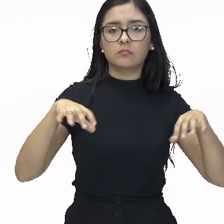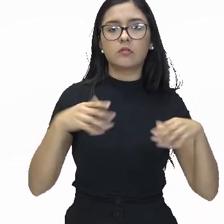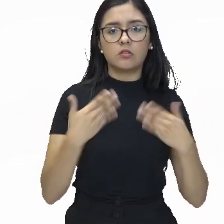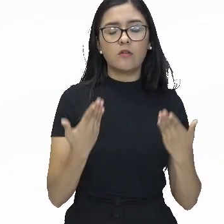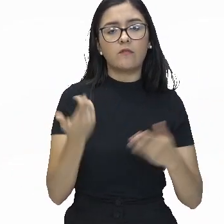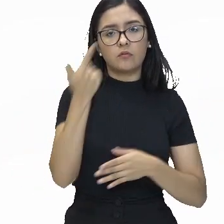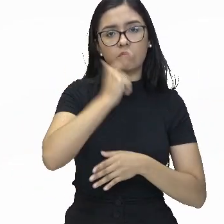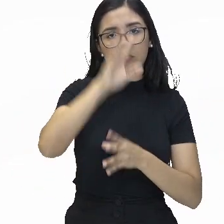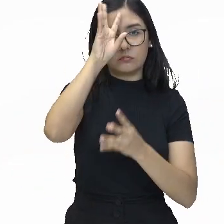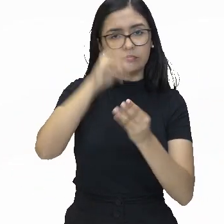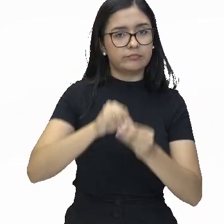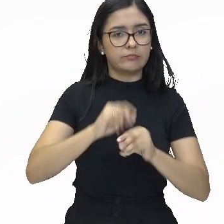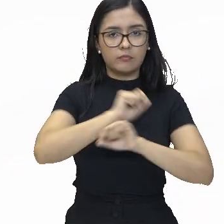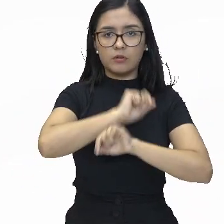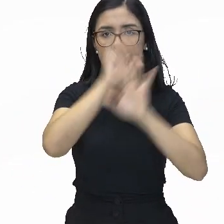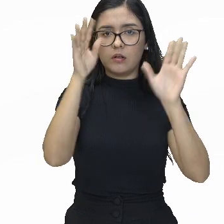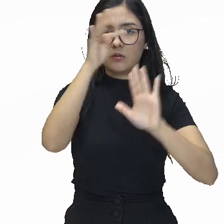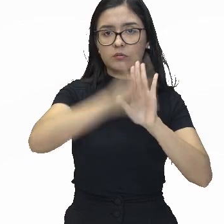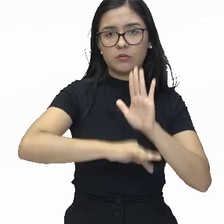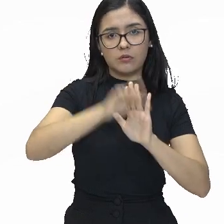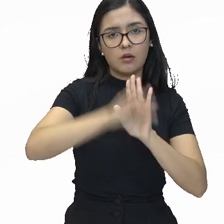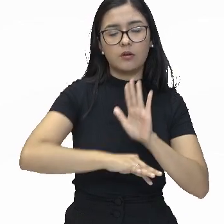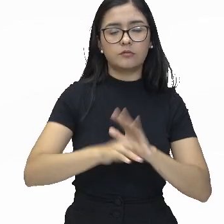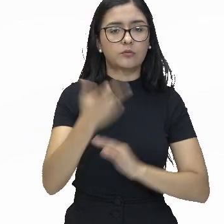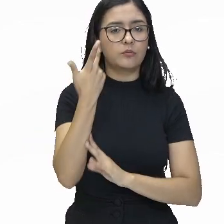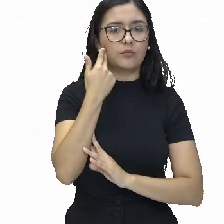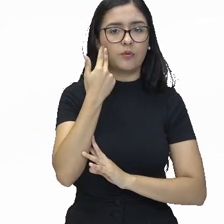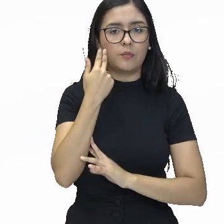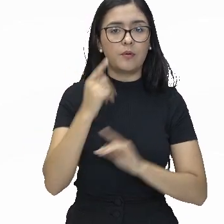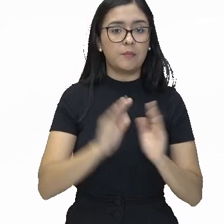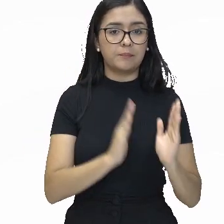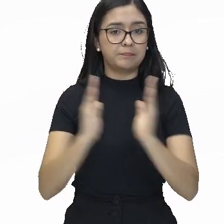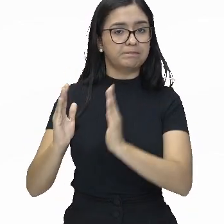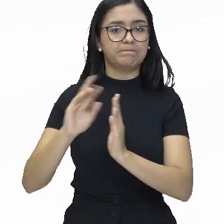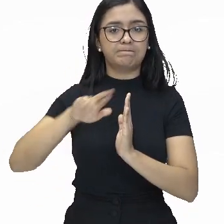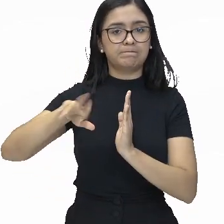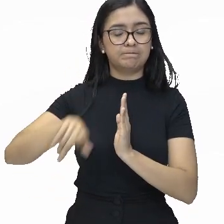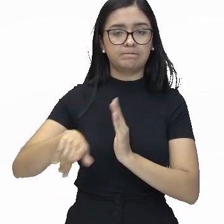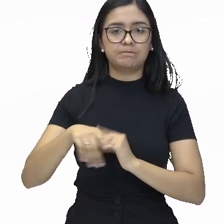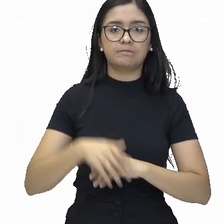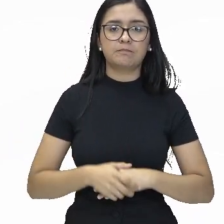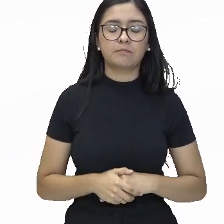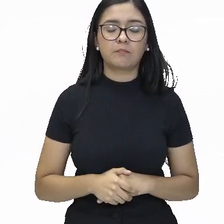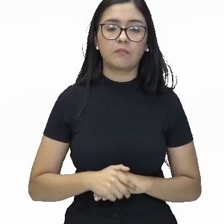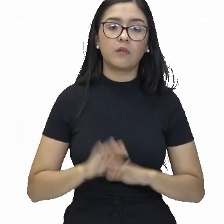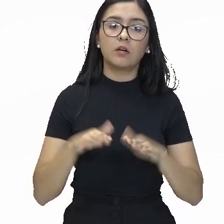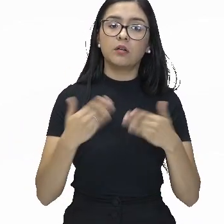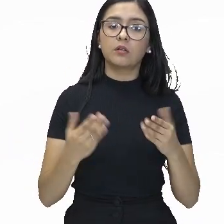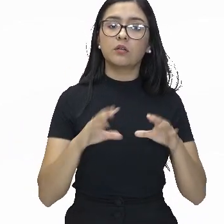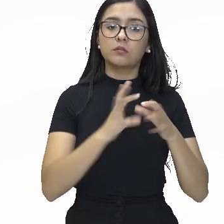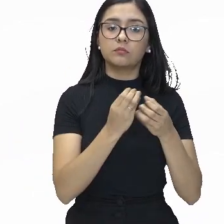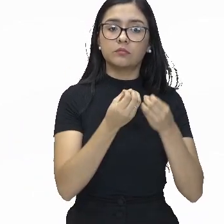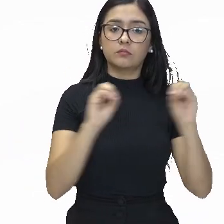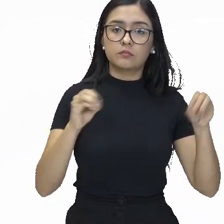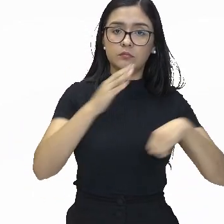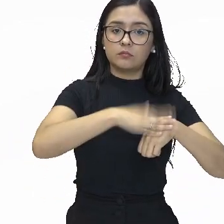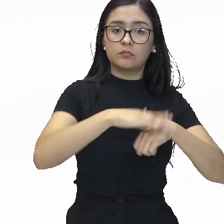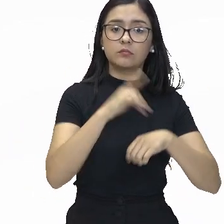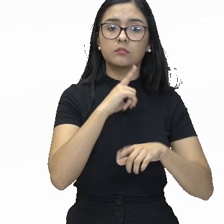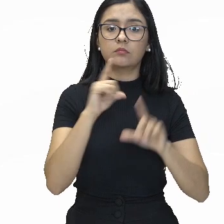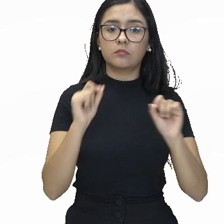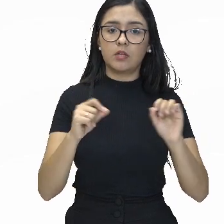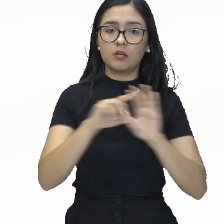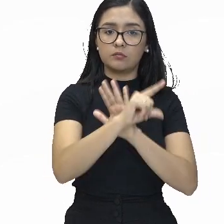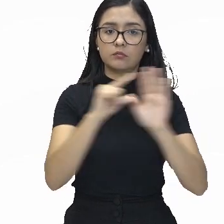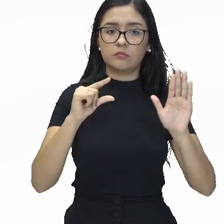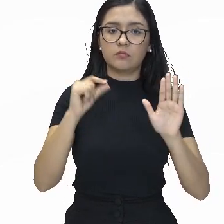entender perfeitamente, separar uma da outra. Já a subordinada, não. Na oração coordenada, nós tiramos aí um